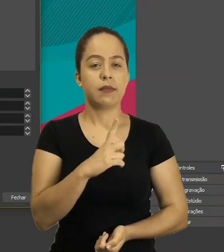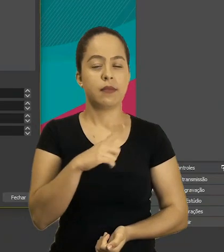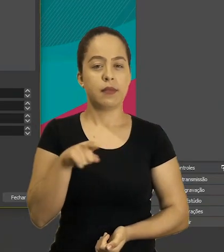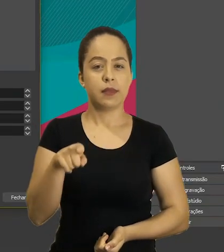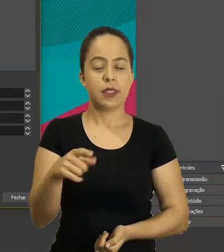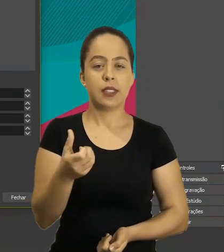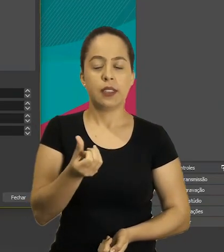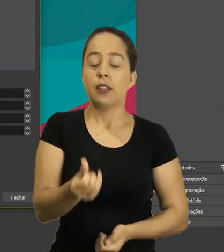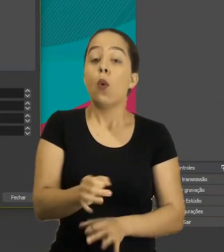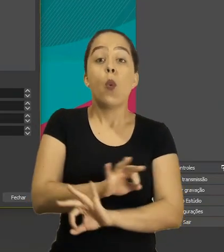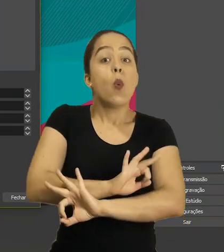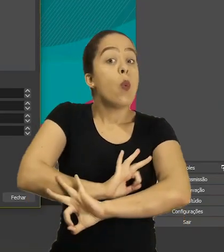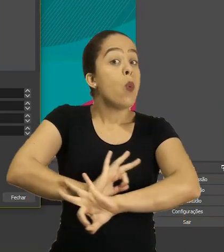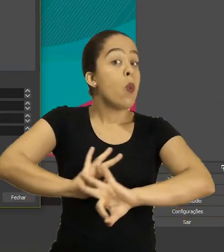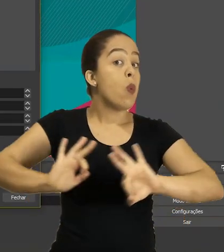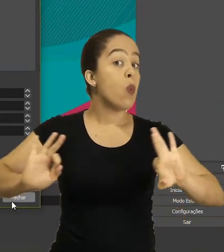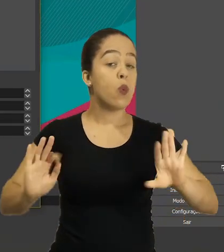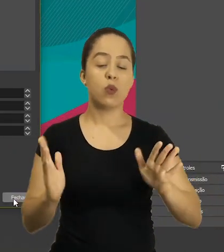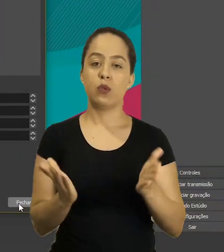66